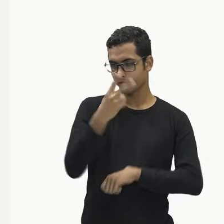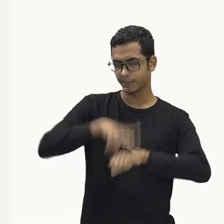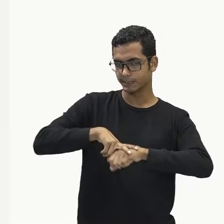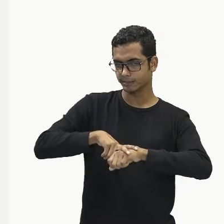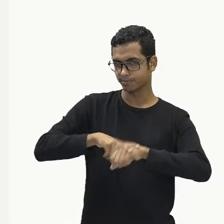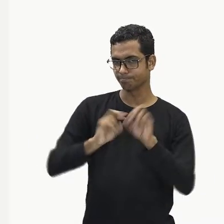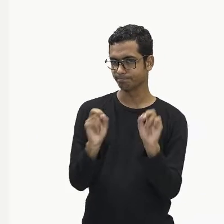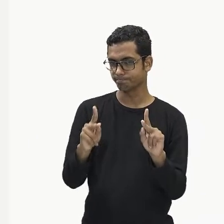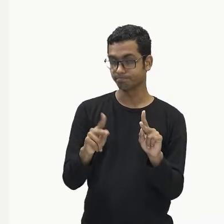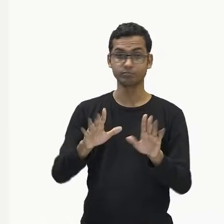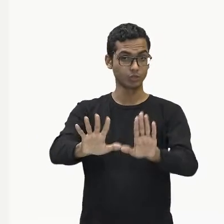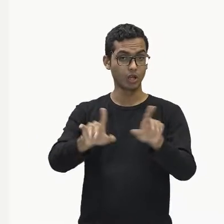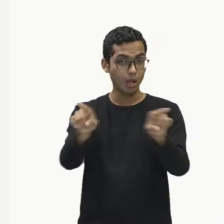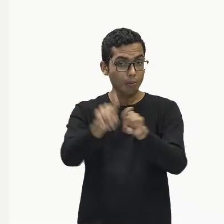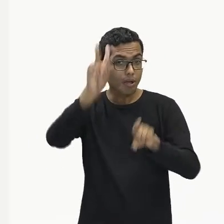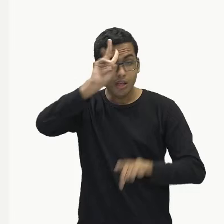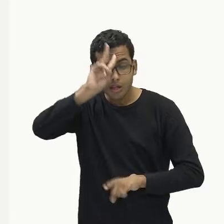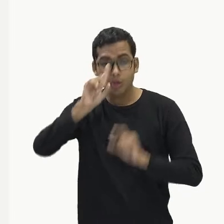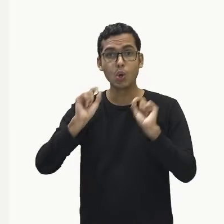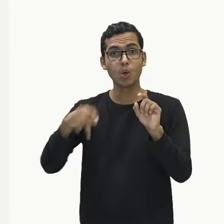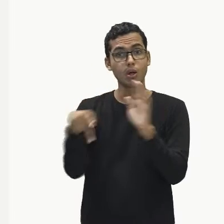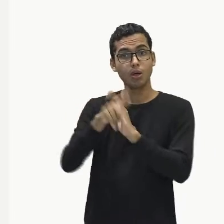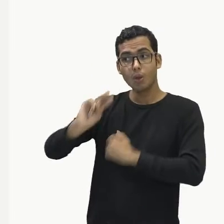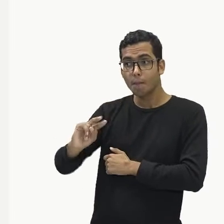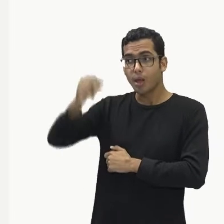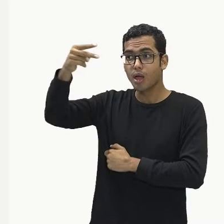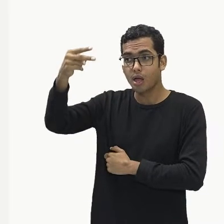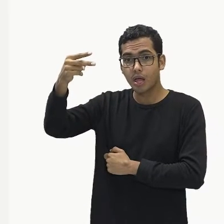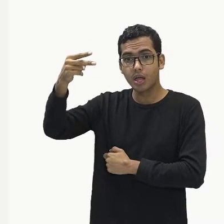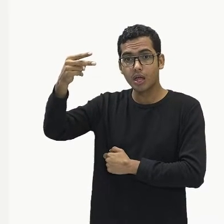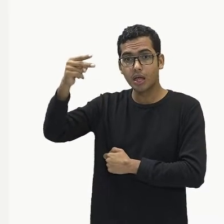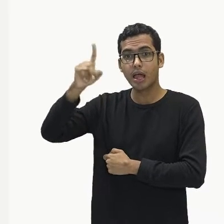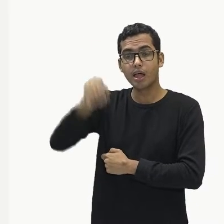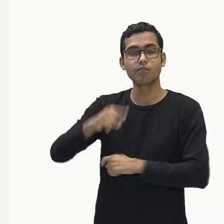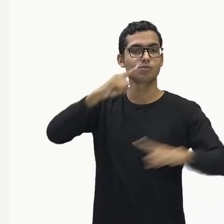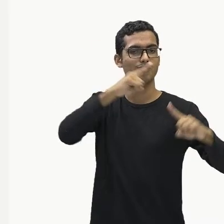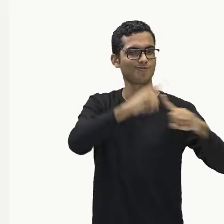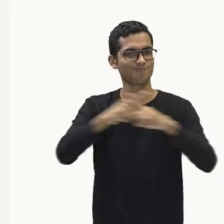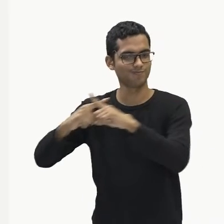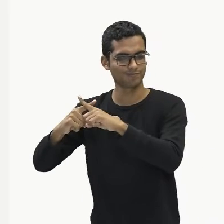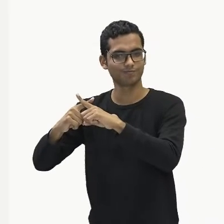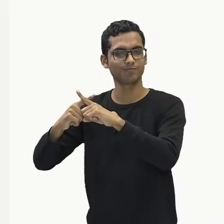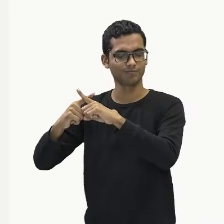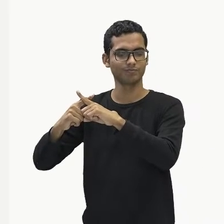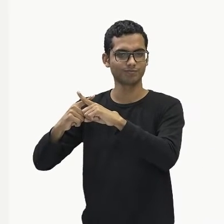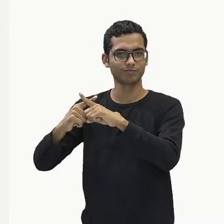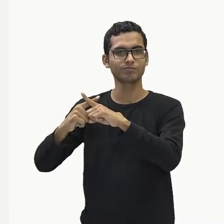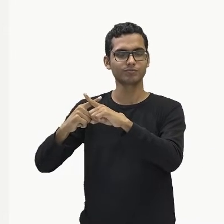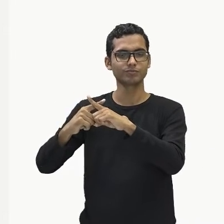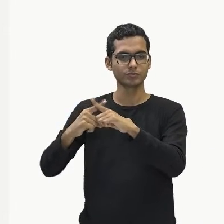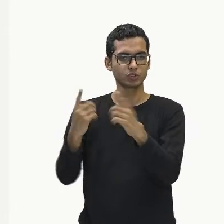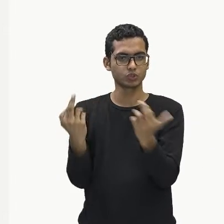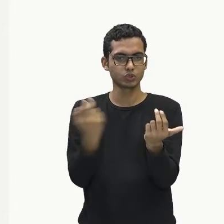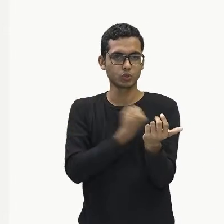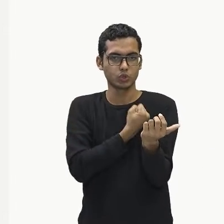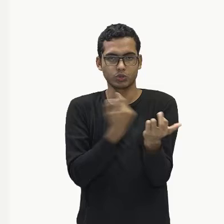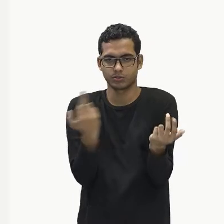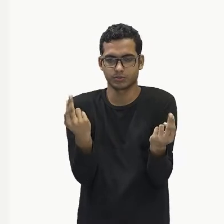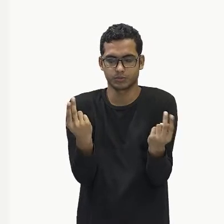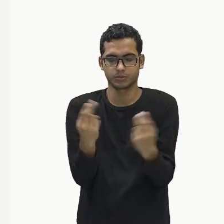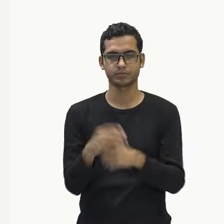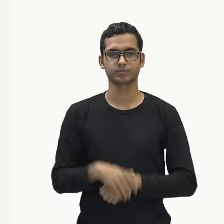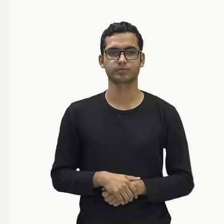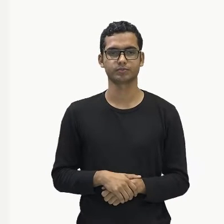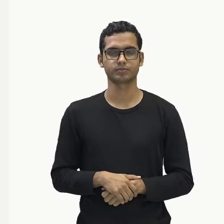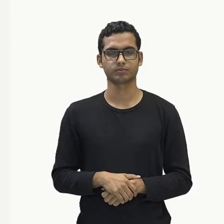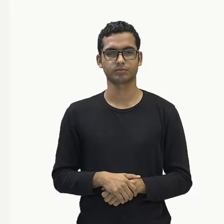não esqueça que a potenciação é a multiplicação aí de fatores iguais. E o número